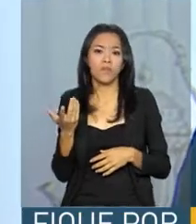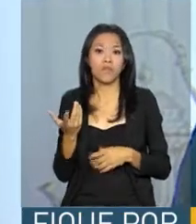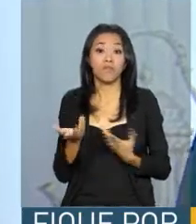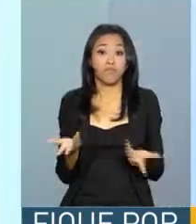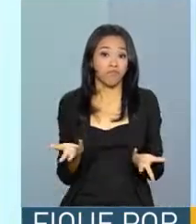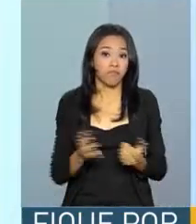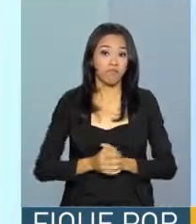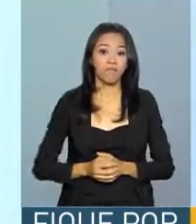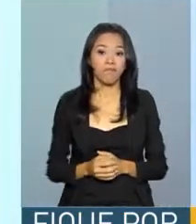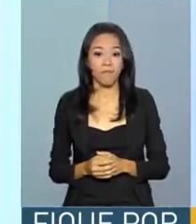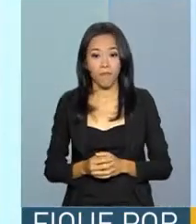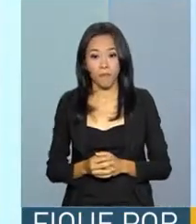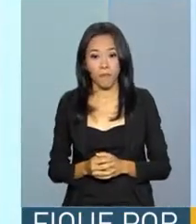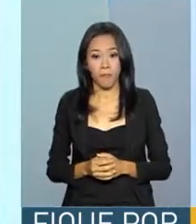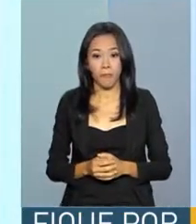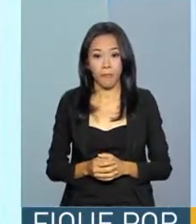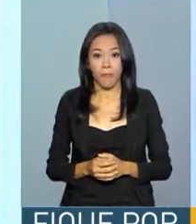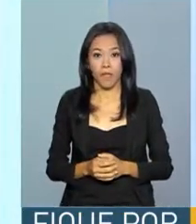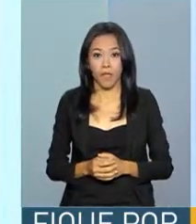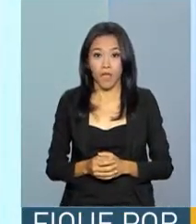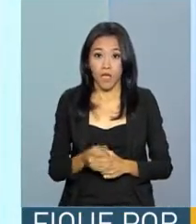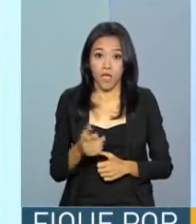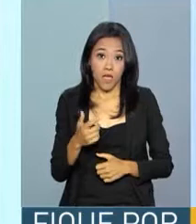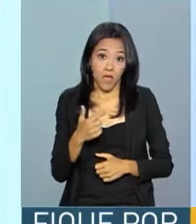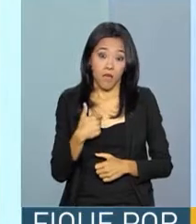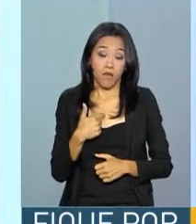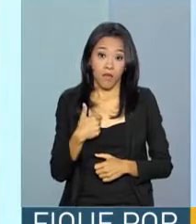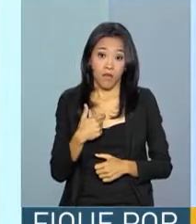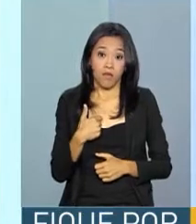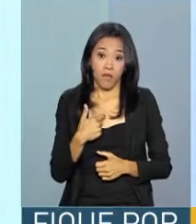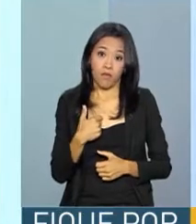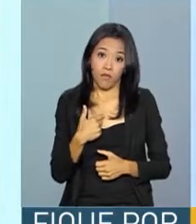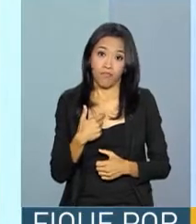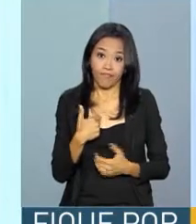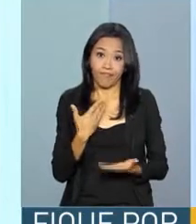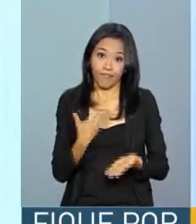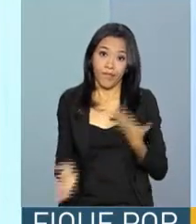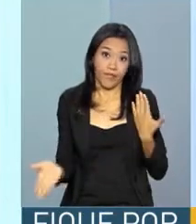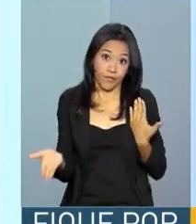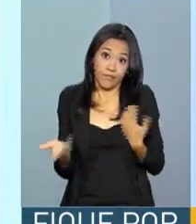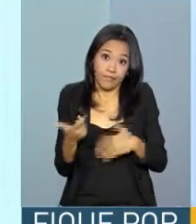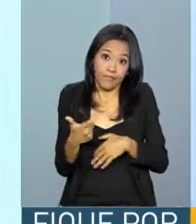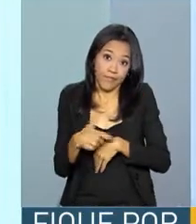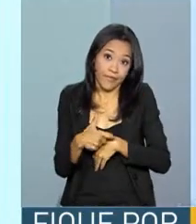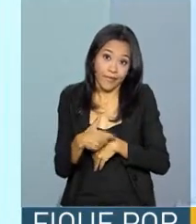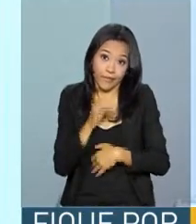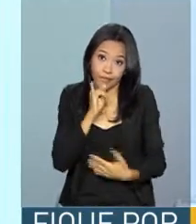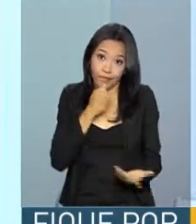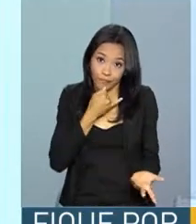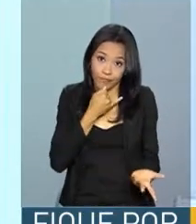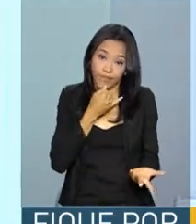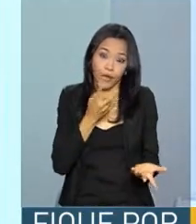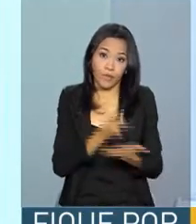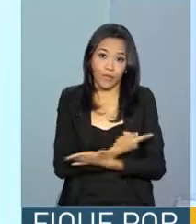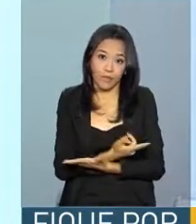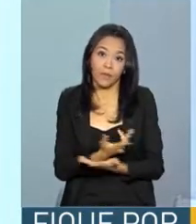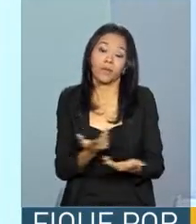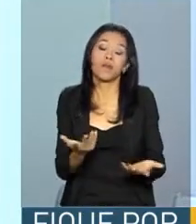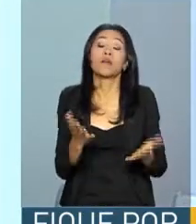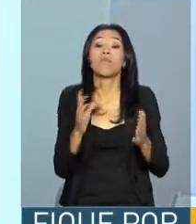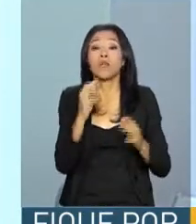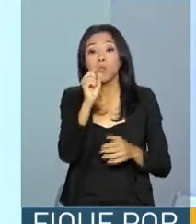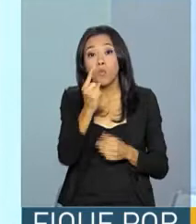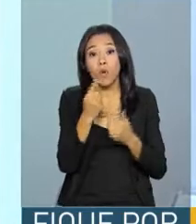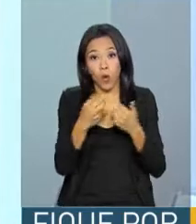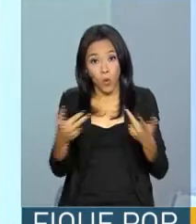seu. Olha, eu não perdi... Eu perdi tempo. Na verdade, foi isso. Lamentavelmente, aquele episódio... E eu vou dizer a vocês uma